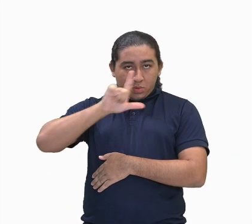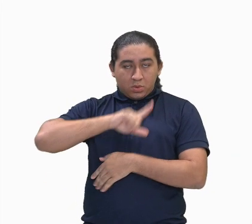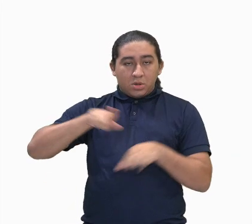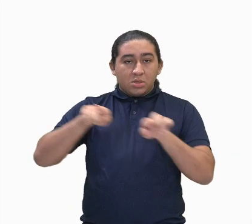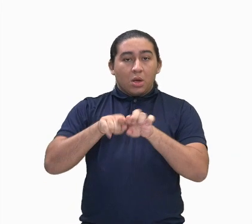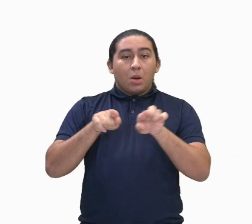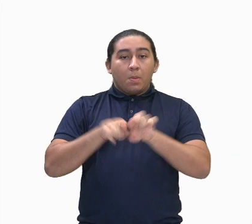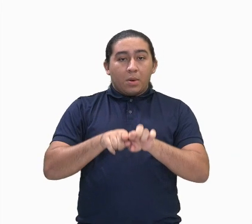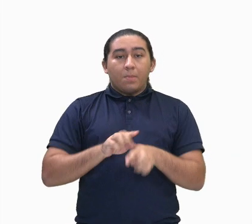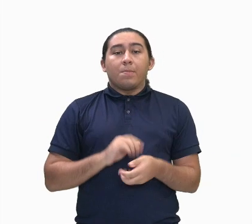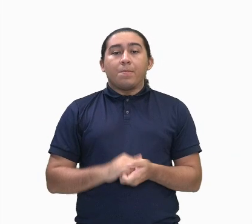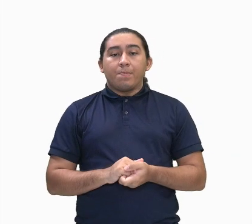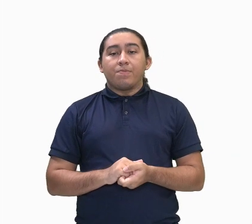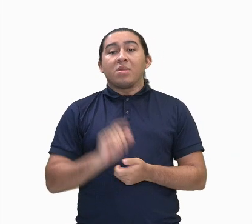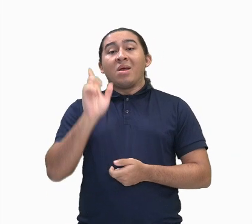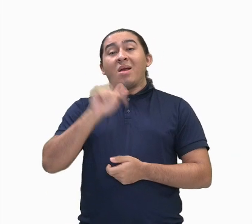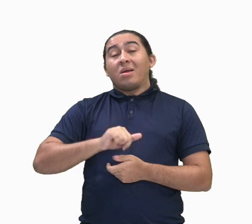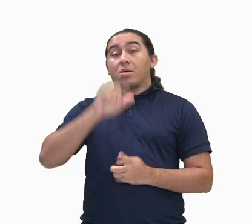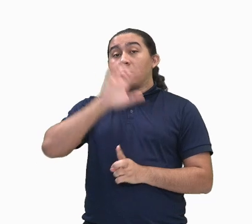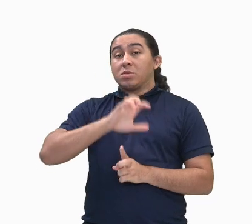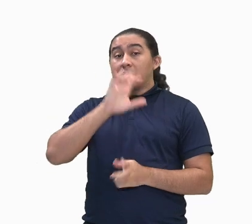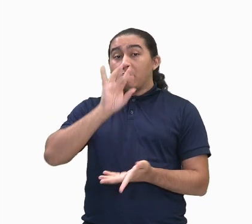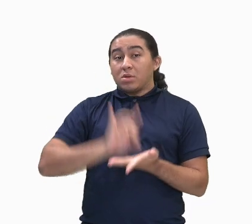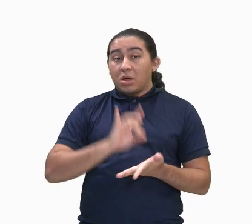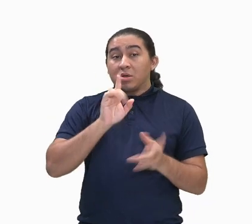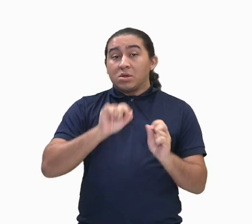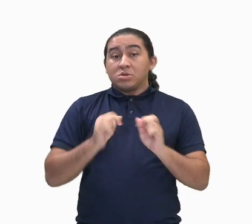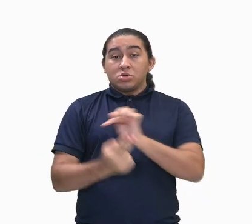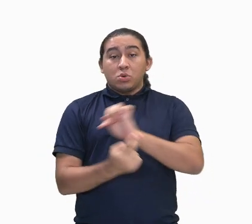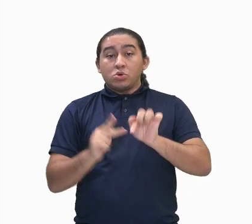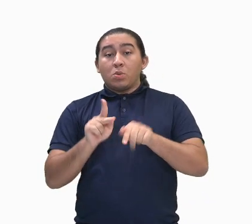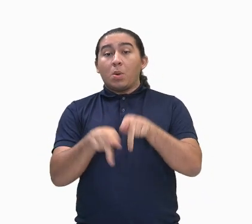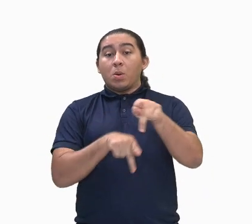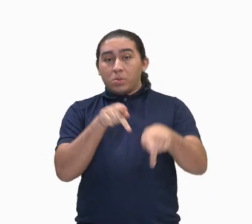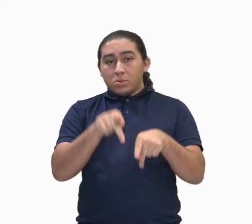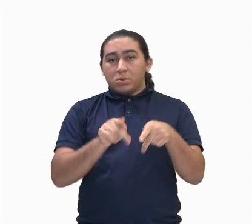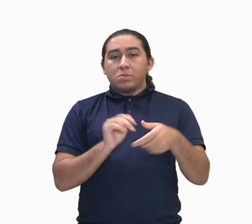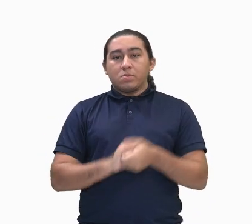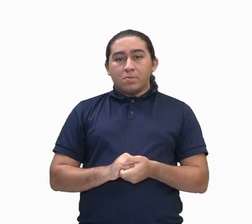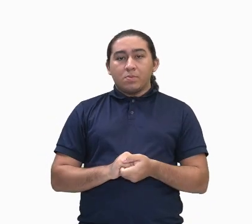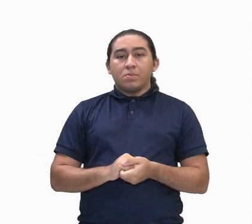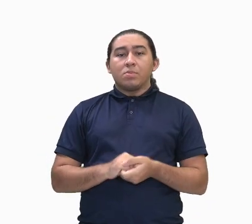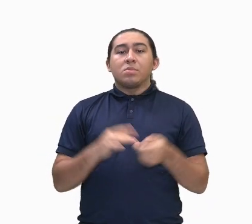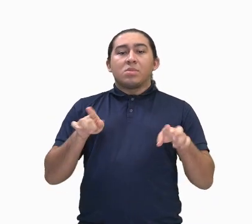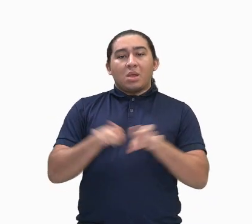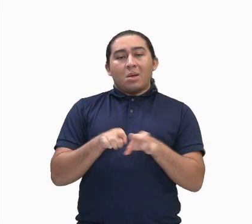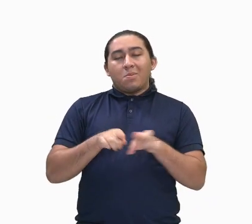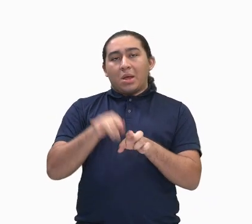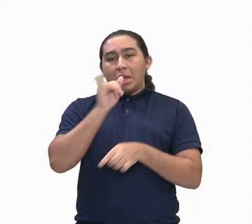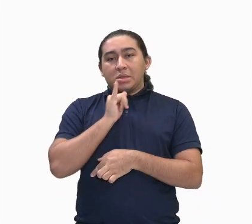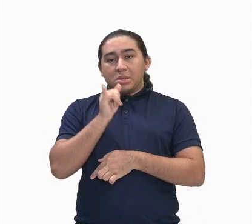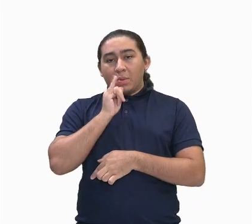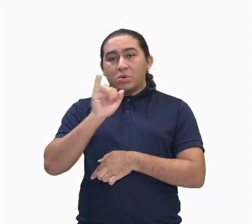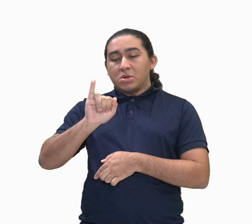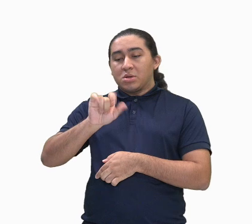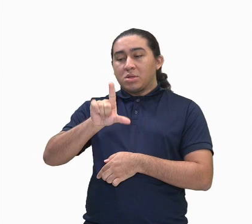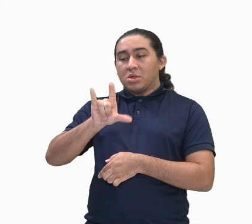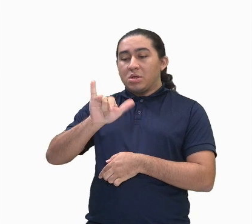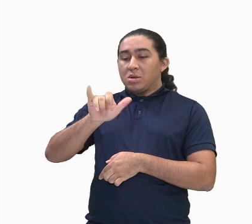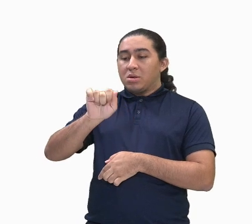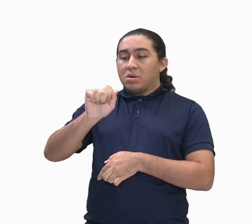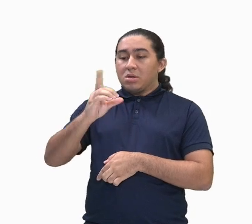A literatura também foi profundamente influenciada por esses dois povos. A epopeia homérica, como Ilíada e